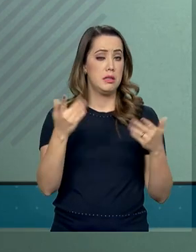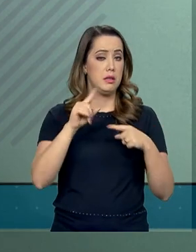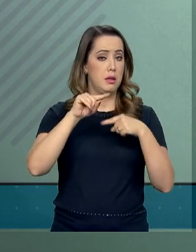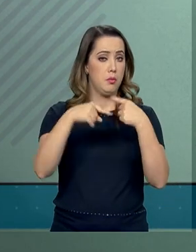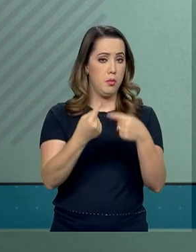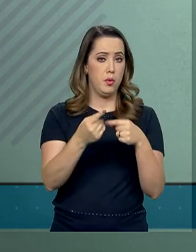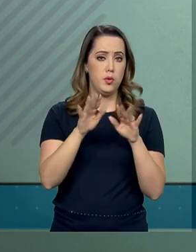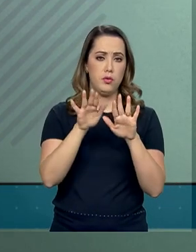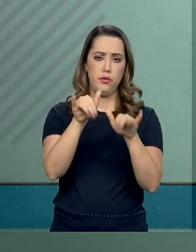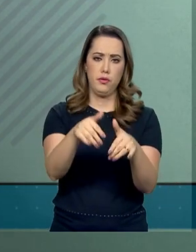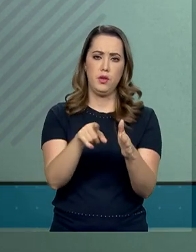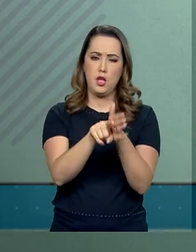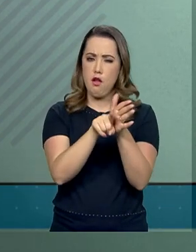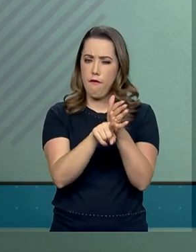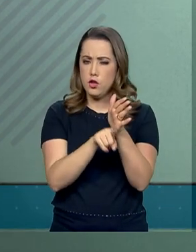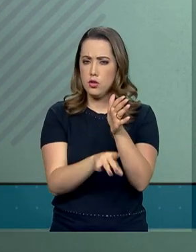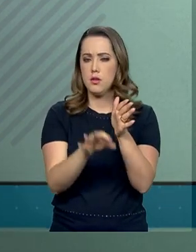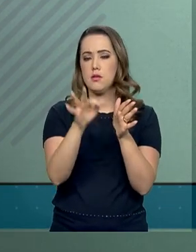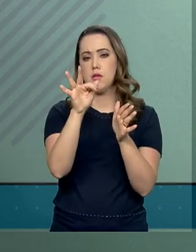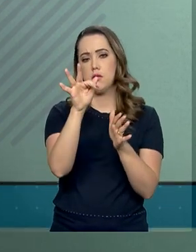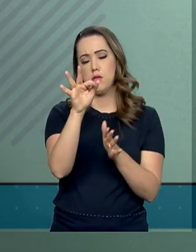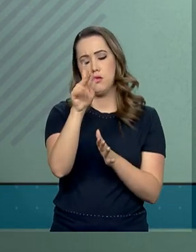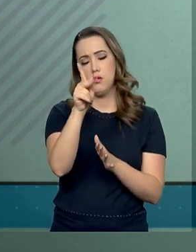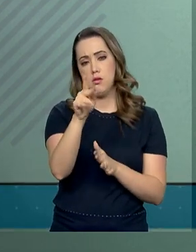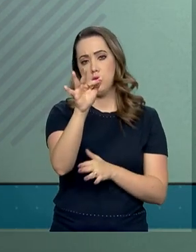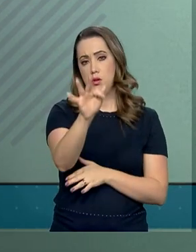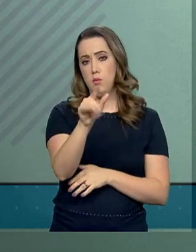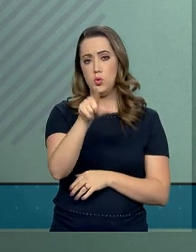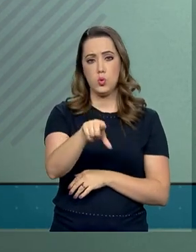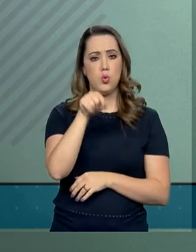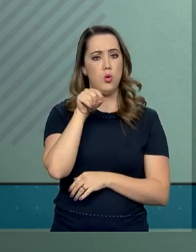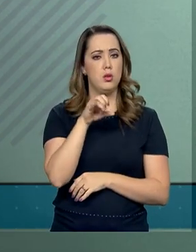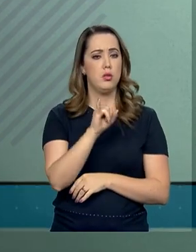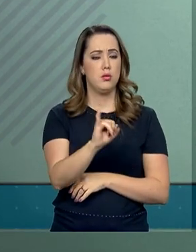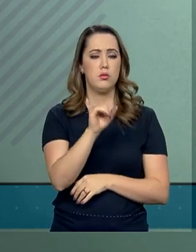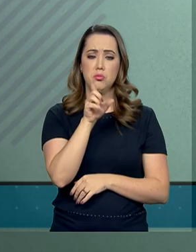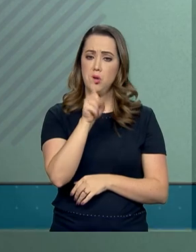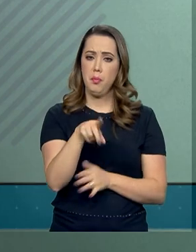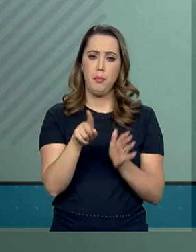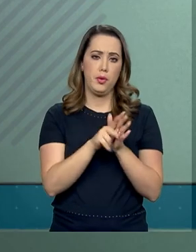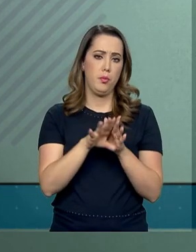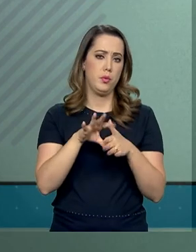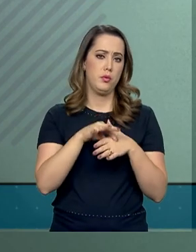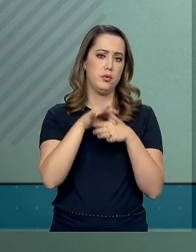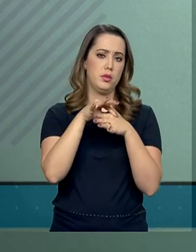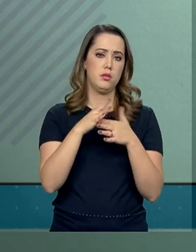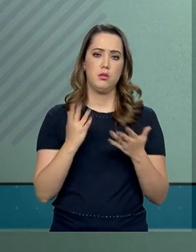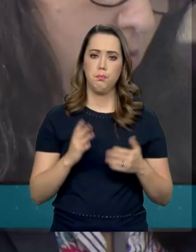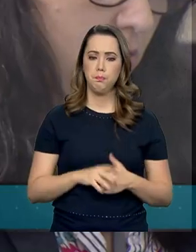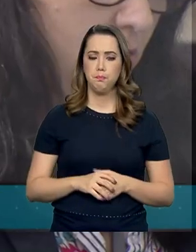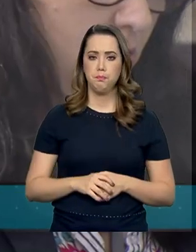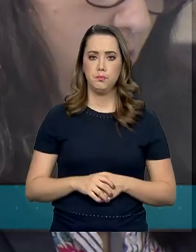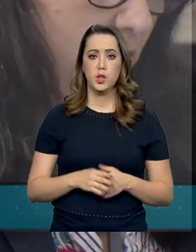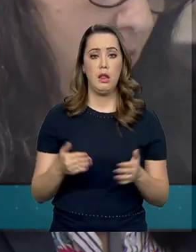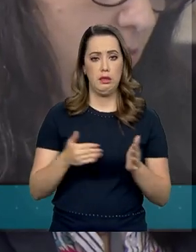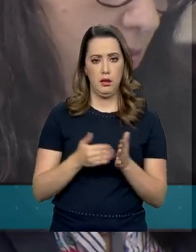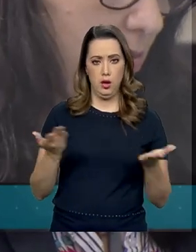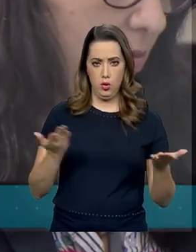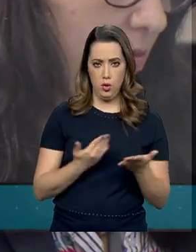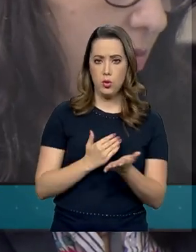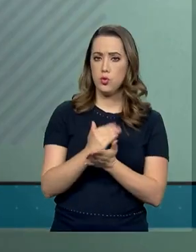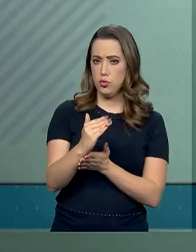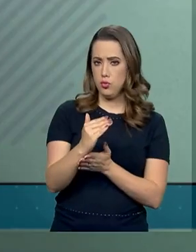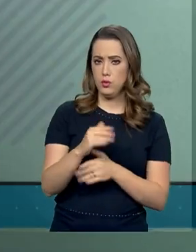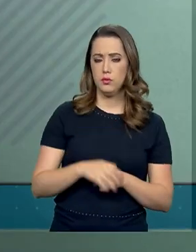partir desta finalização tomar as decisões que são naturais a quem libera o poder executivo então até o momento ele continua no cargo é isso